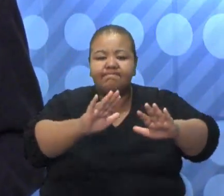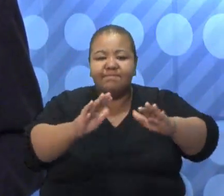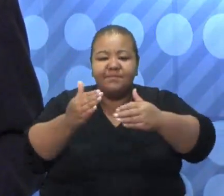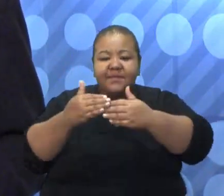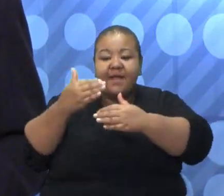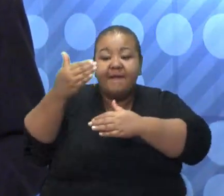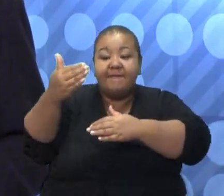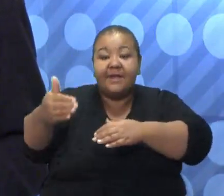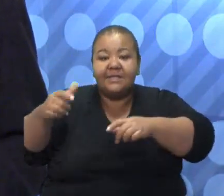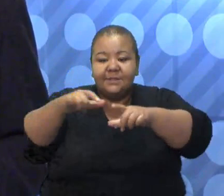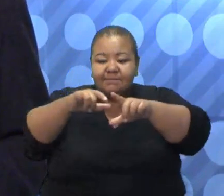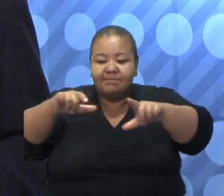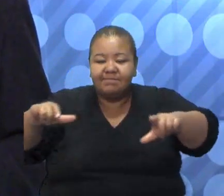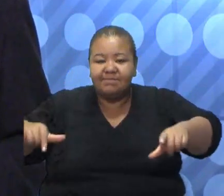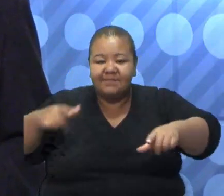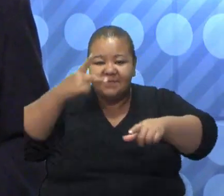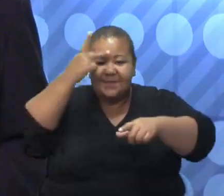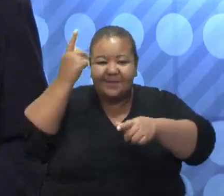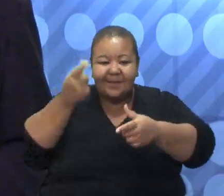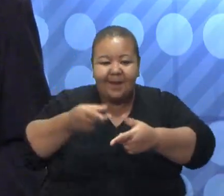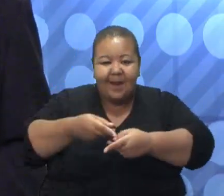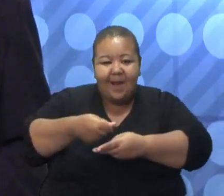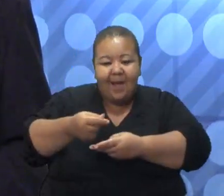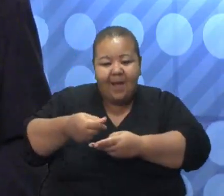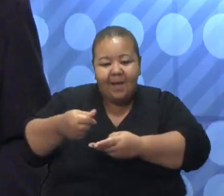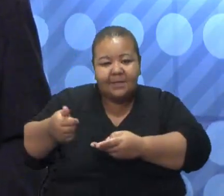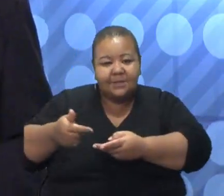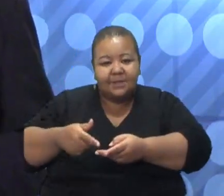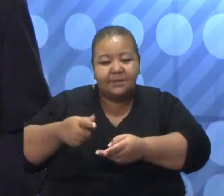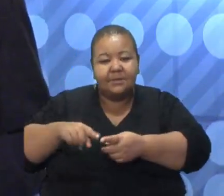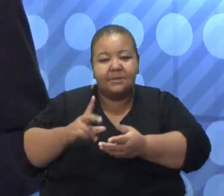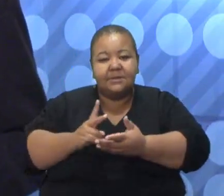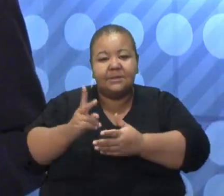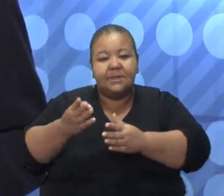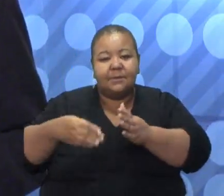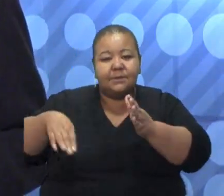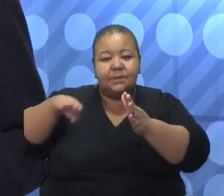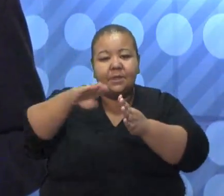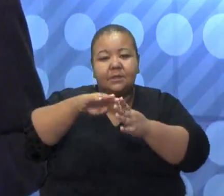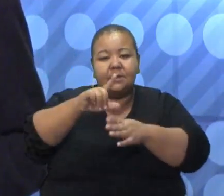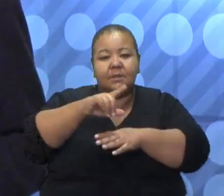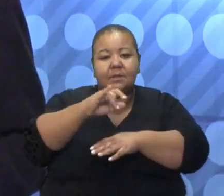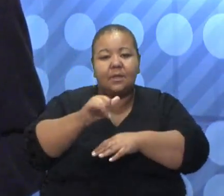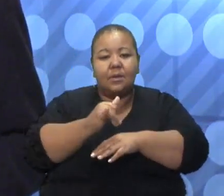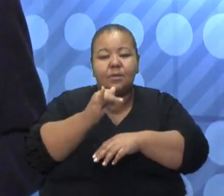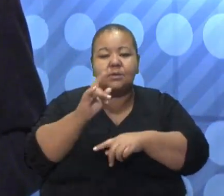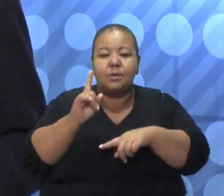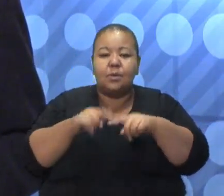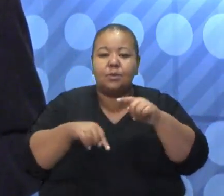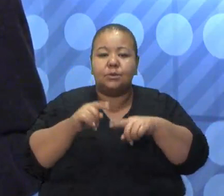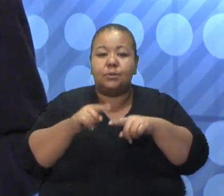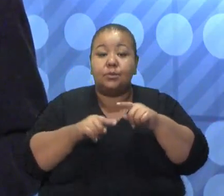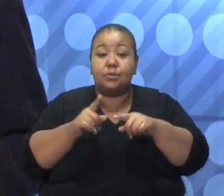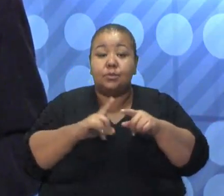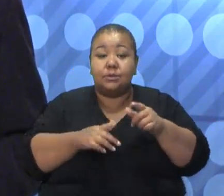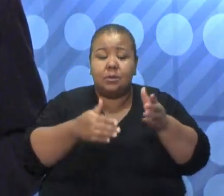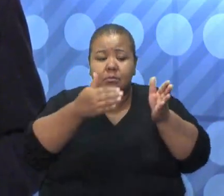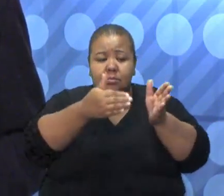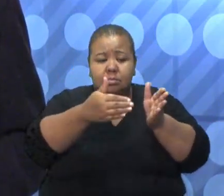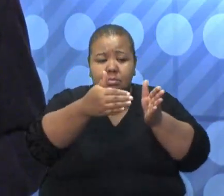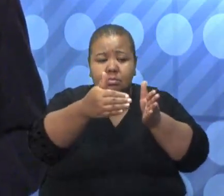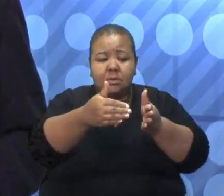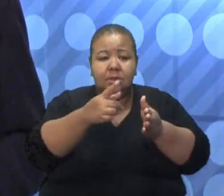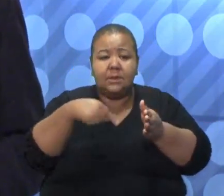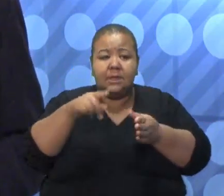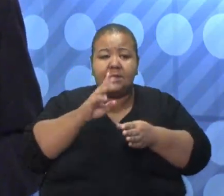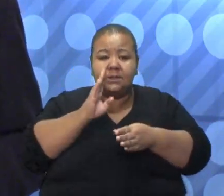frente, eu tenho todo um olhar, eu não sei se você sabe, mas toda vez que a gente entra numa loja, os produtos estão disponibilizados para que a gente